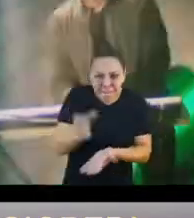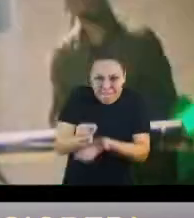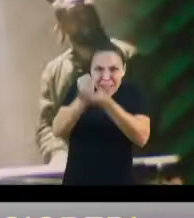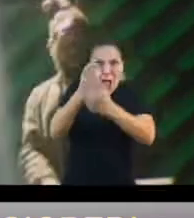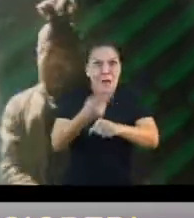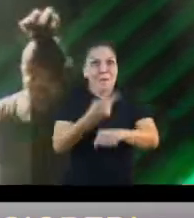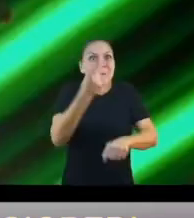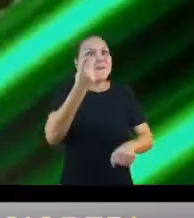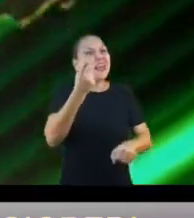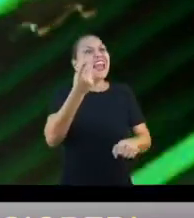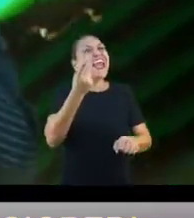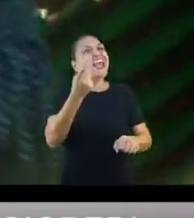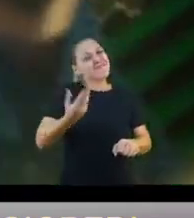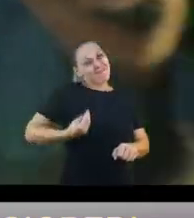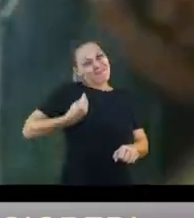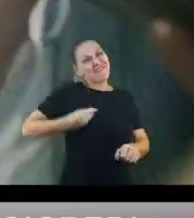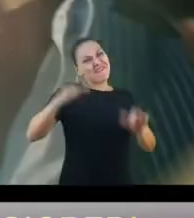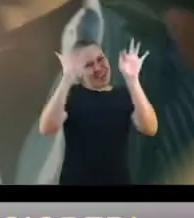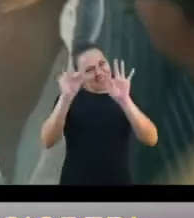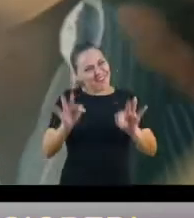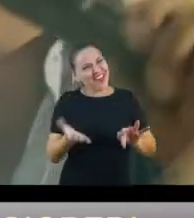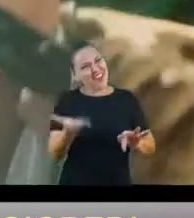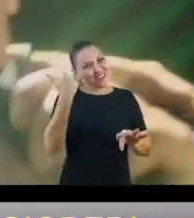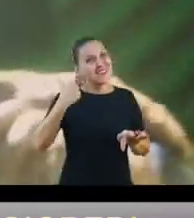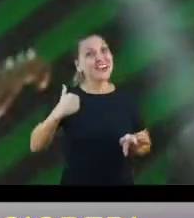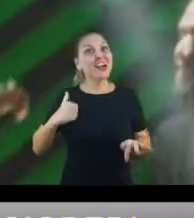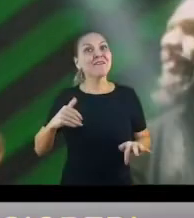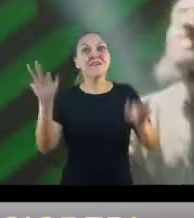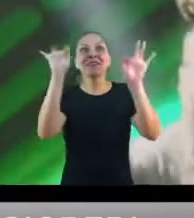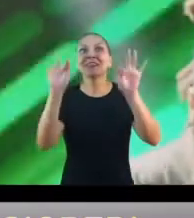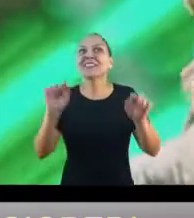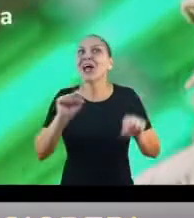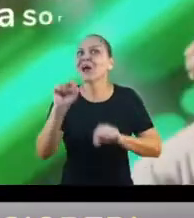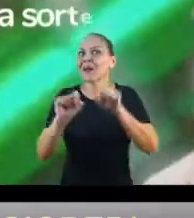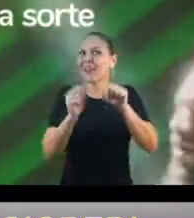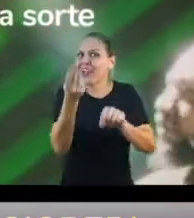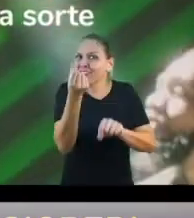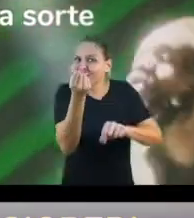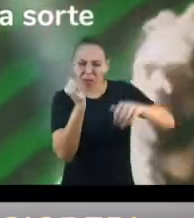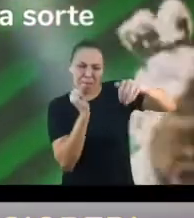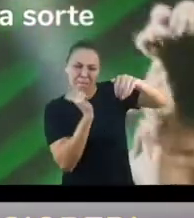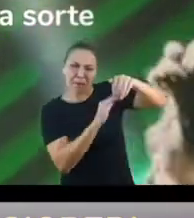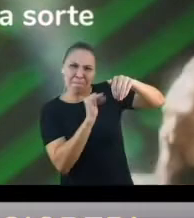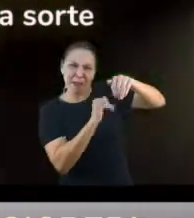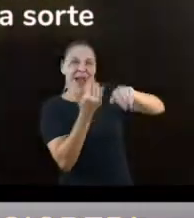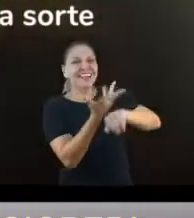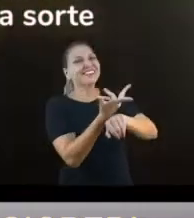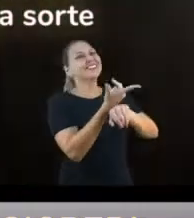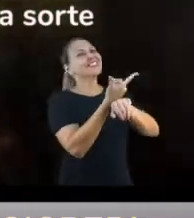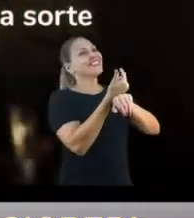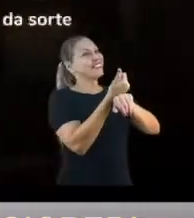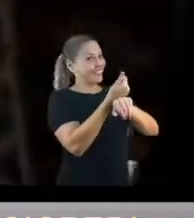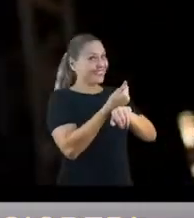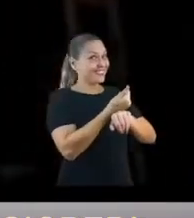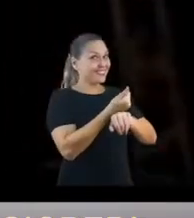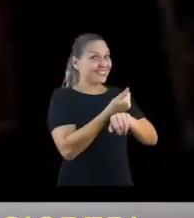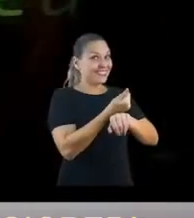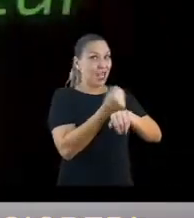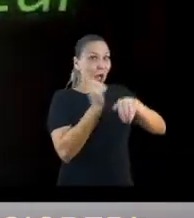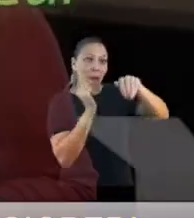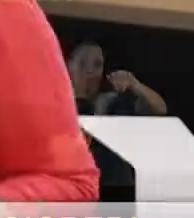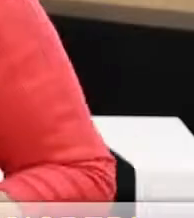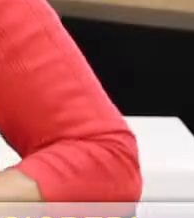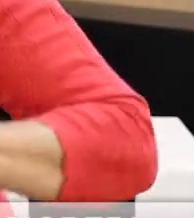tem dia certo do sorteio né o título de capitalização é o sorteio na loteria normal e é isso aí gente então a nossa